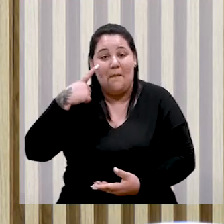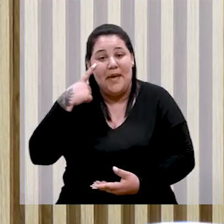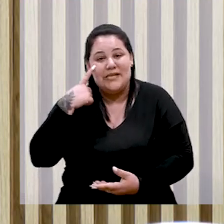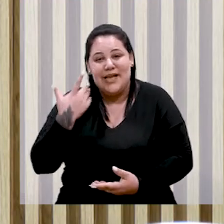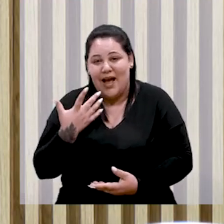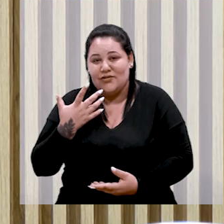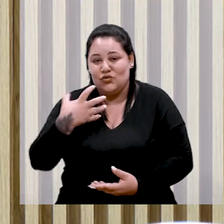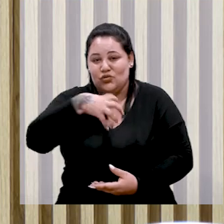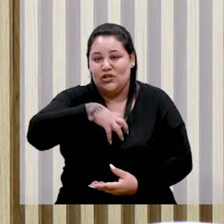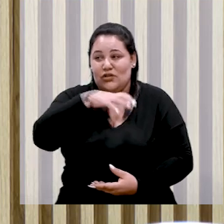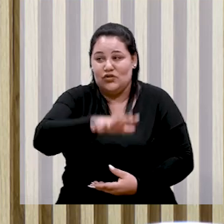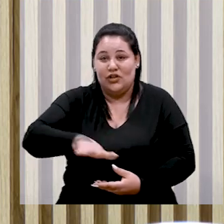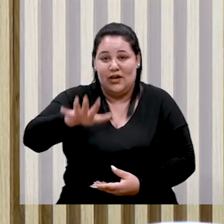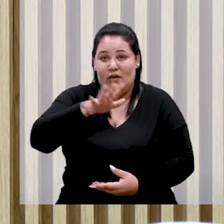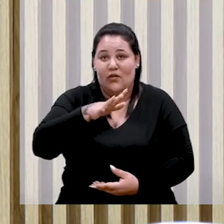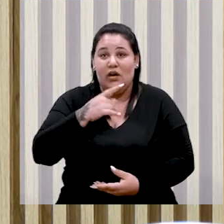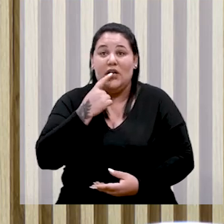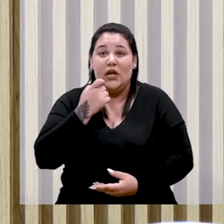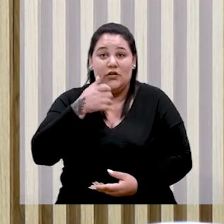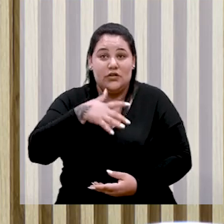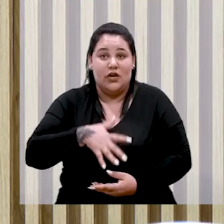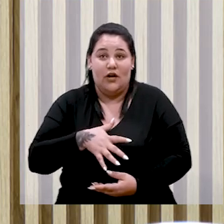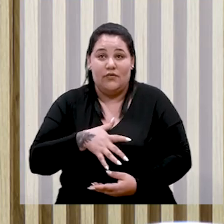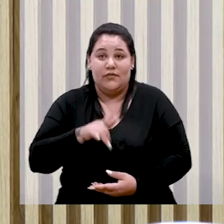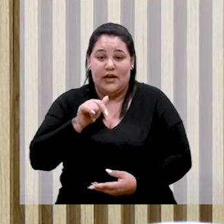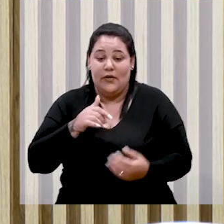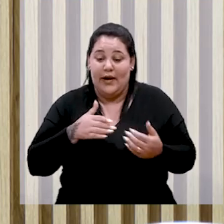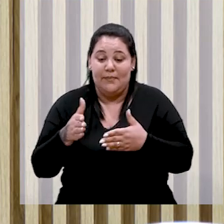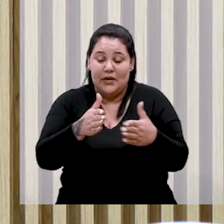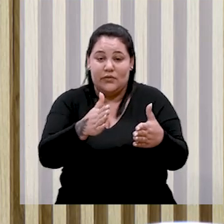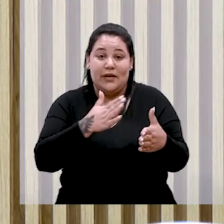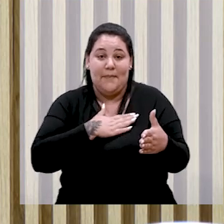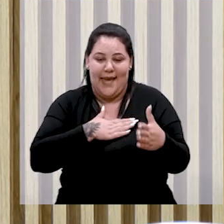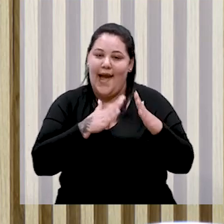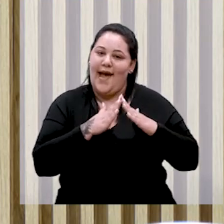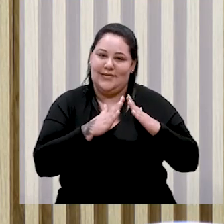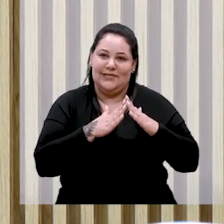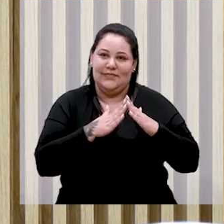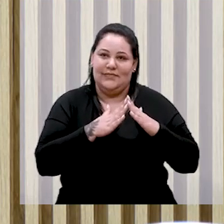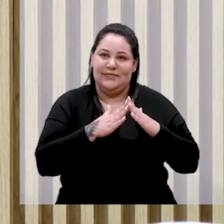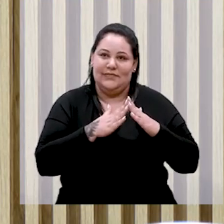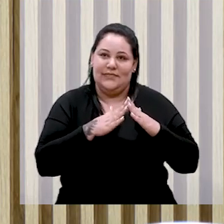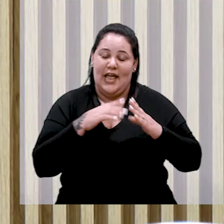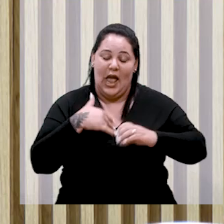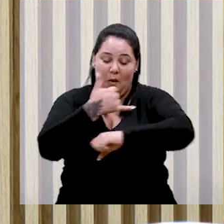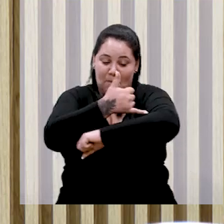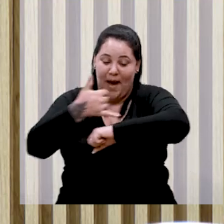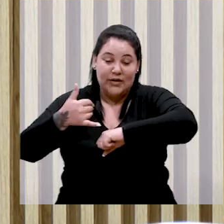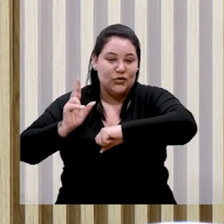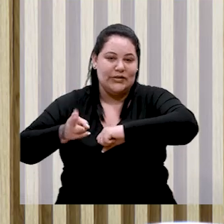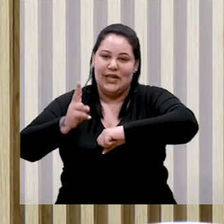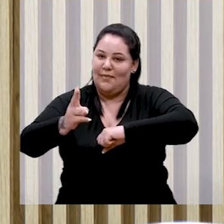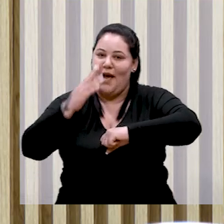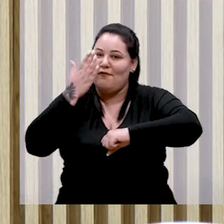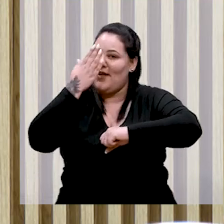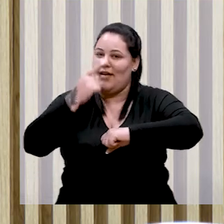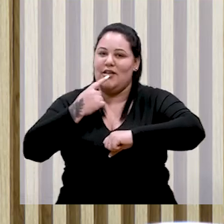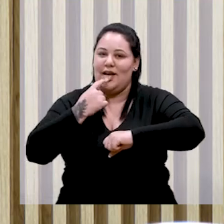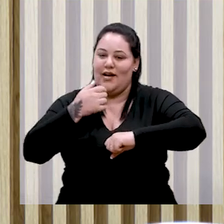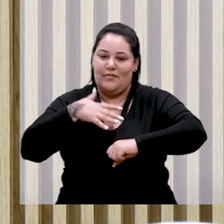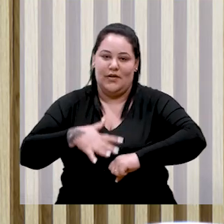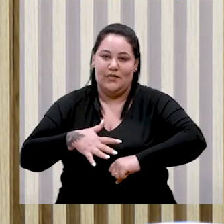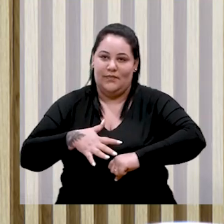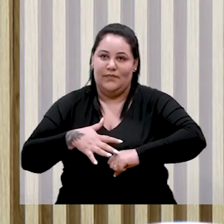que pensar de maneira geral, assim. E o Cristóvão, ele é o caminho para minha casa, né? Então, eu passo por ali sempre e